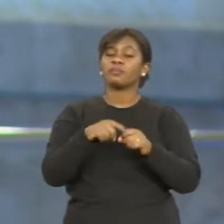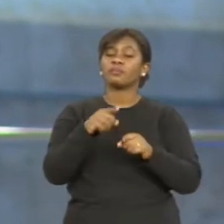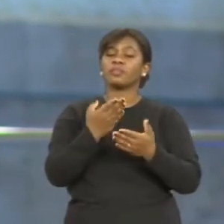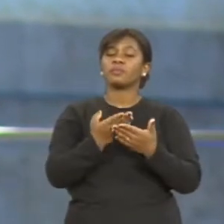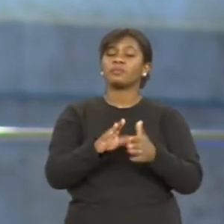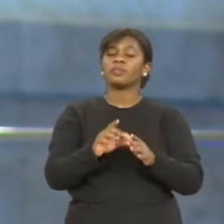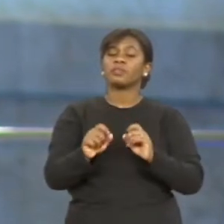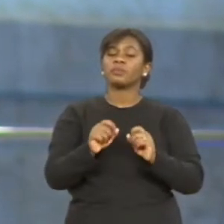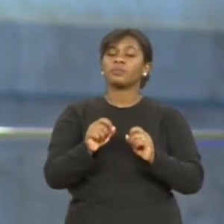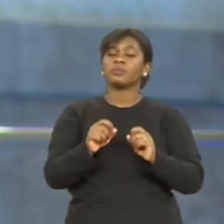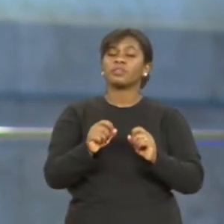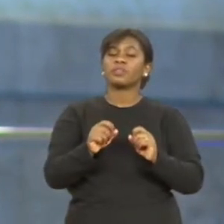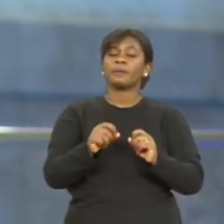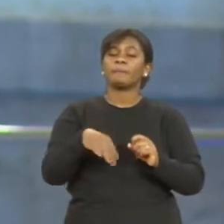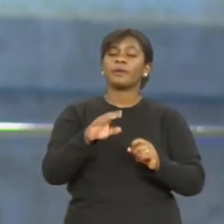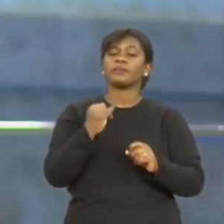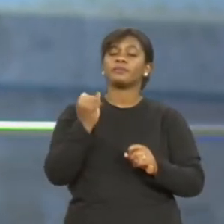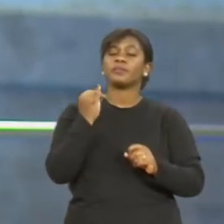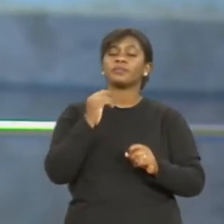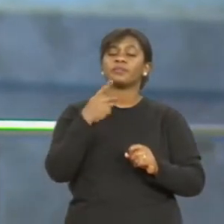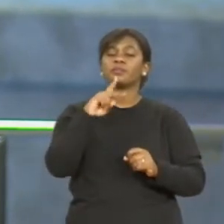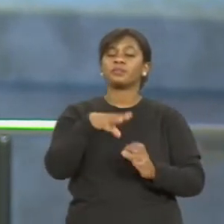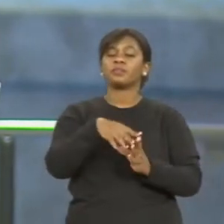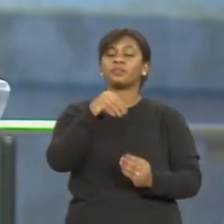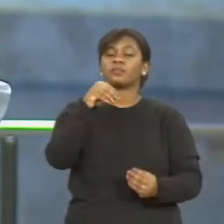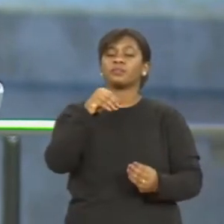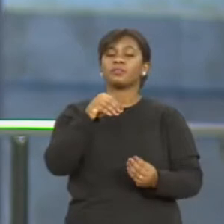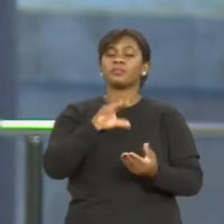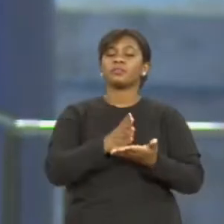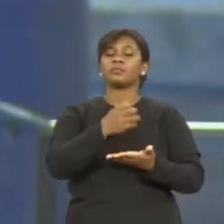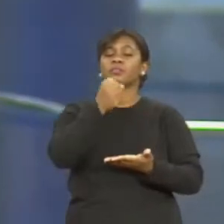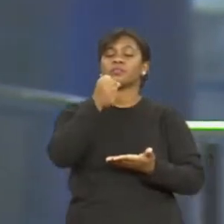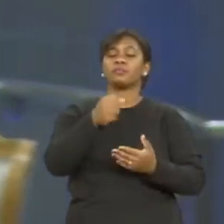o que você tem de mais precioso, que é a sua salvação.